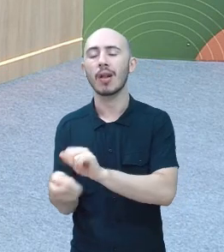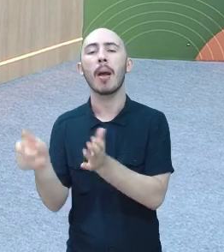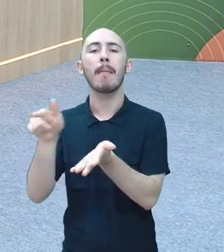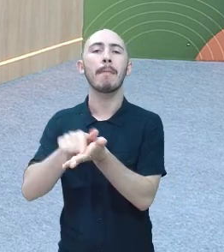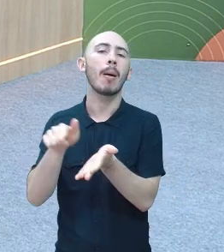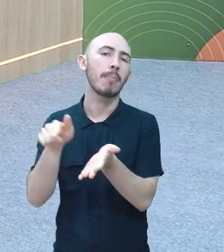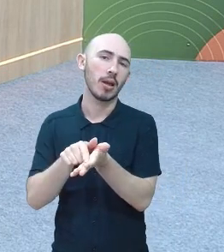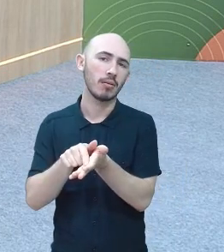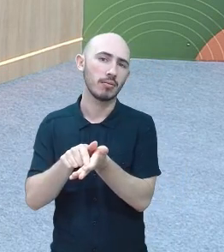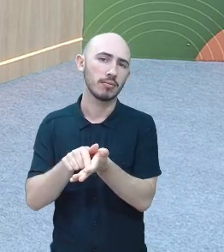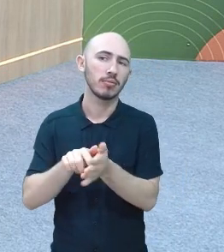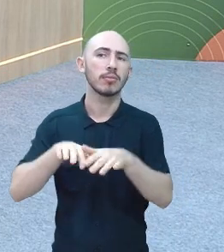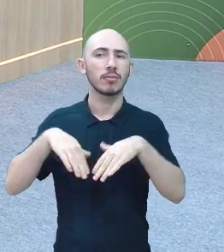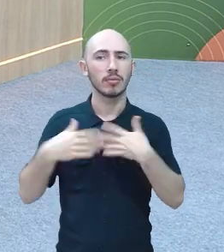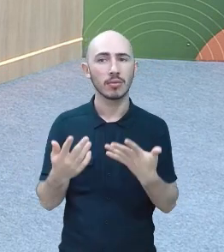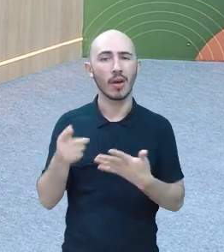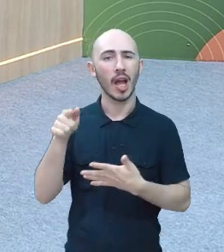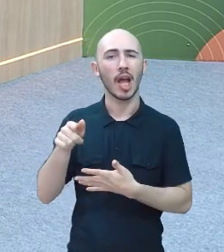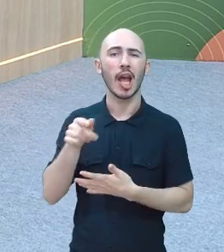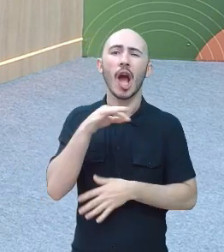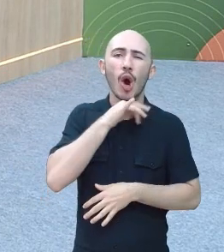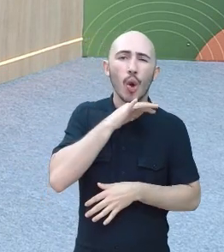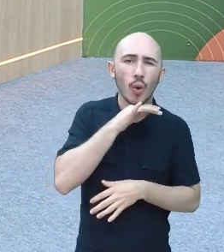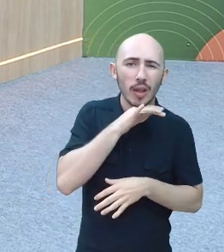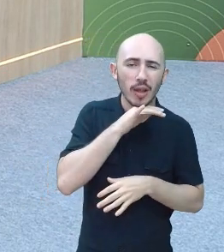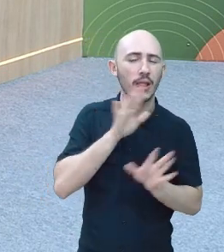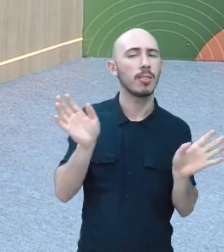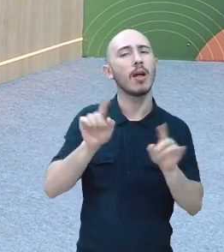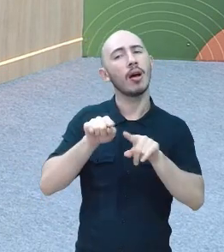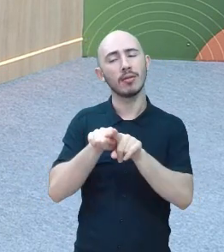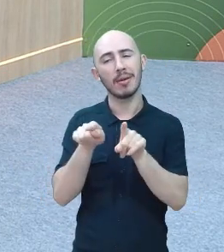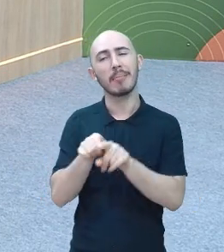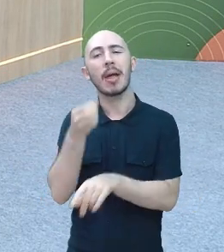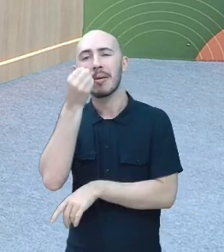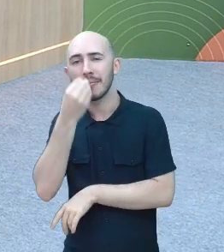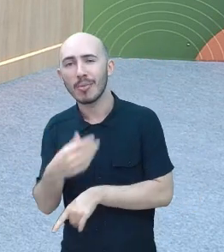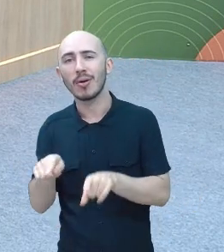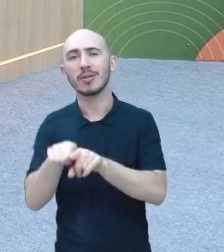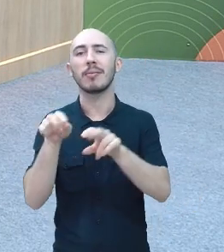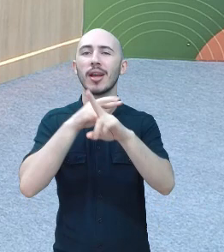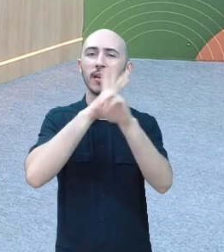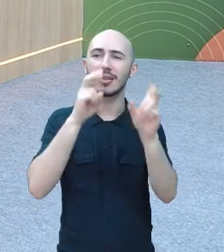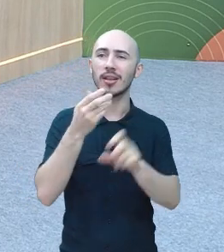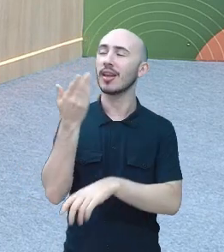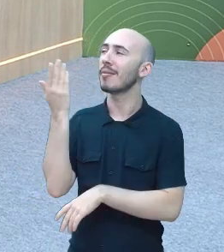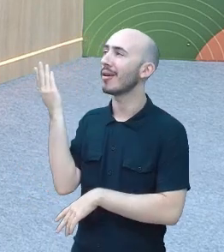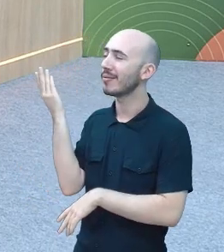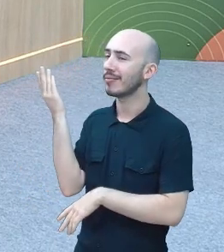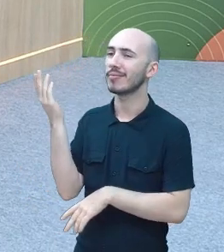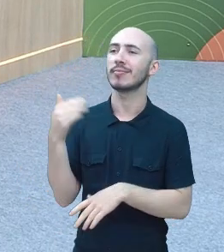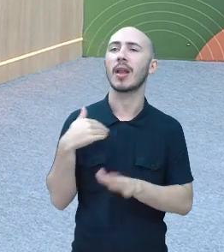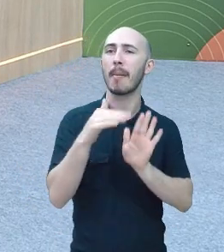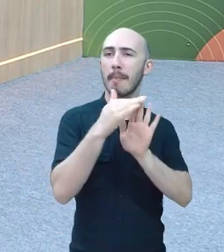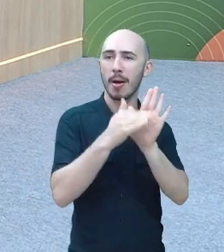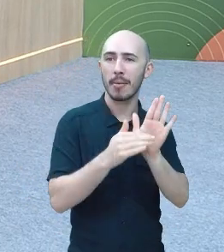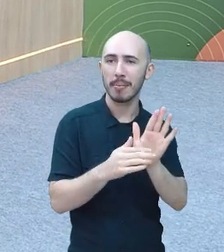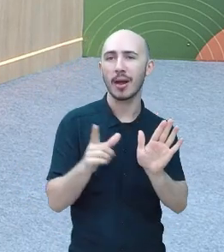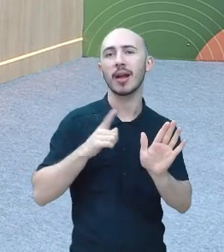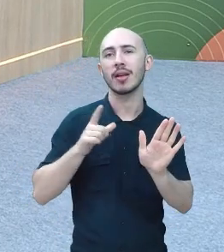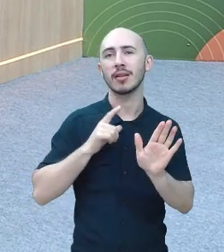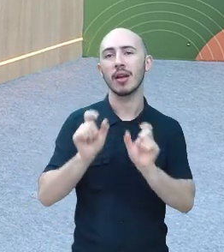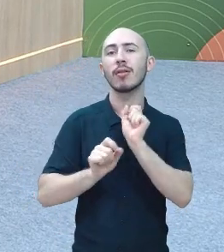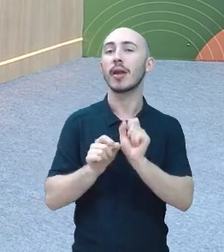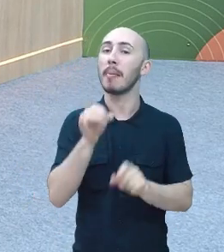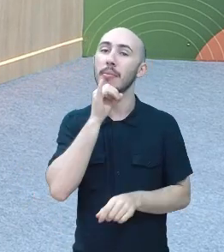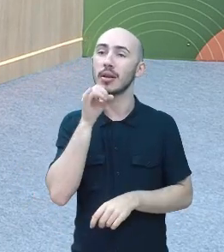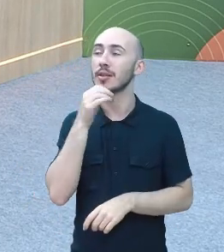é tristeza, né? Além de outras modalidades, a gente tem outros temas de manual. Esse aqui, por exemplo,